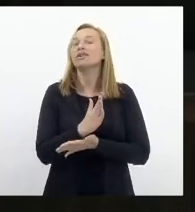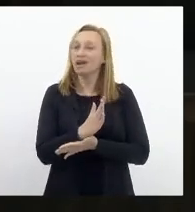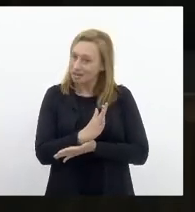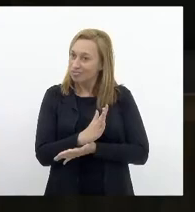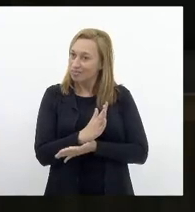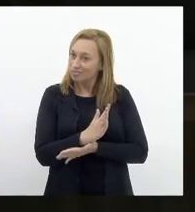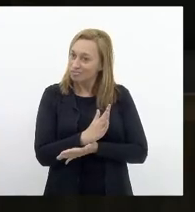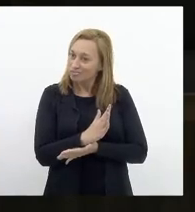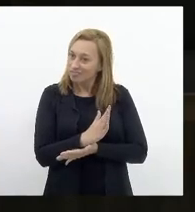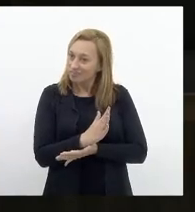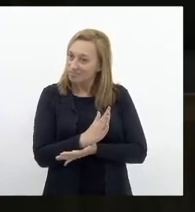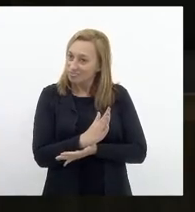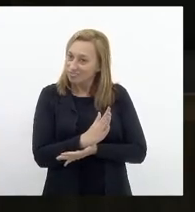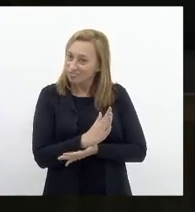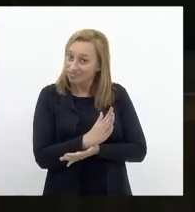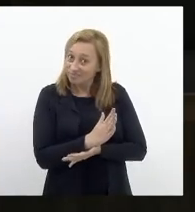estão